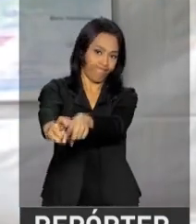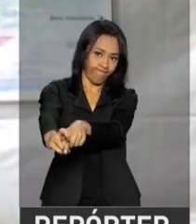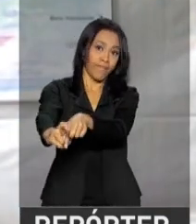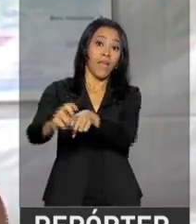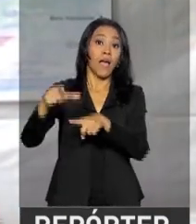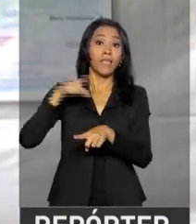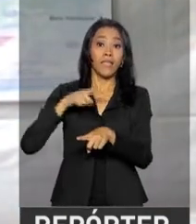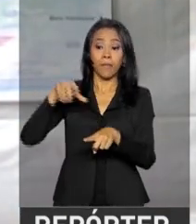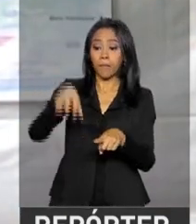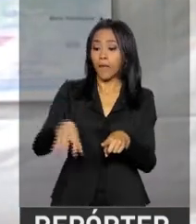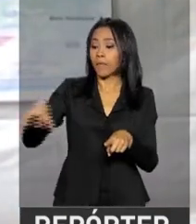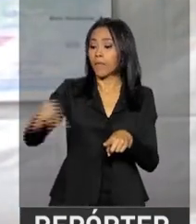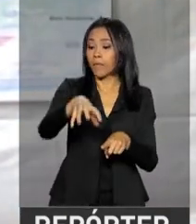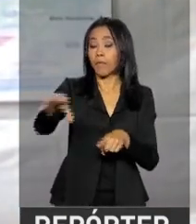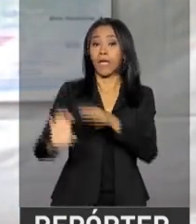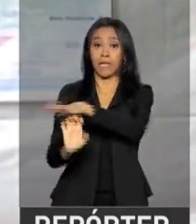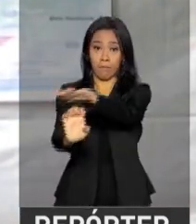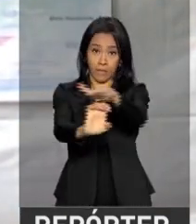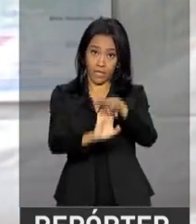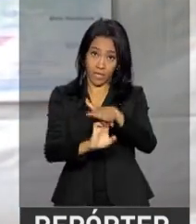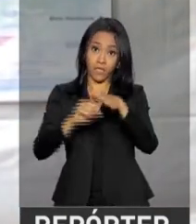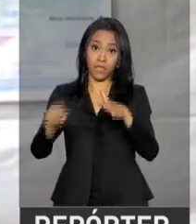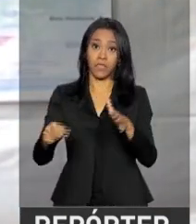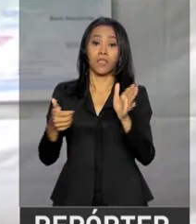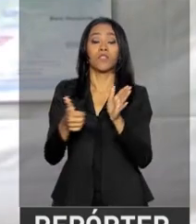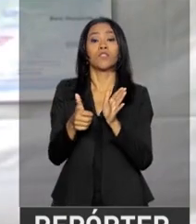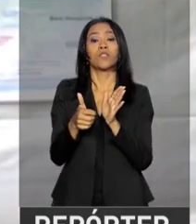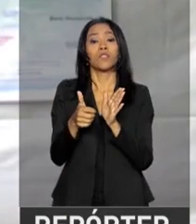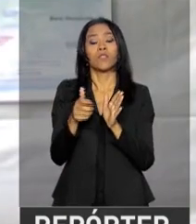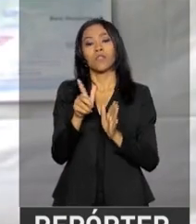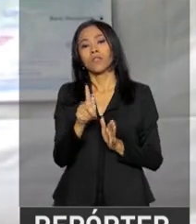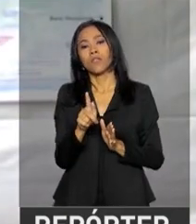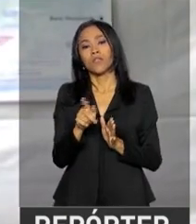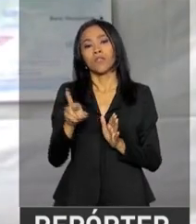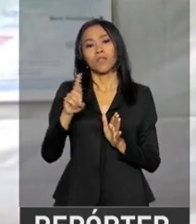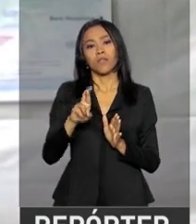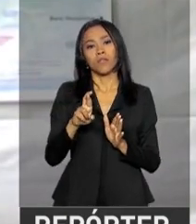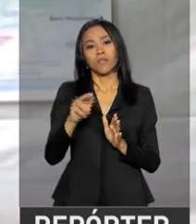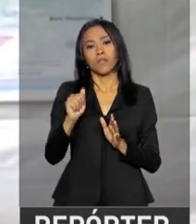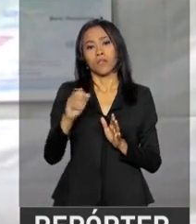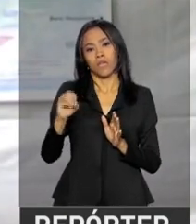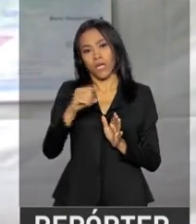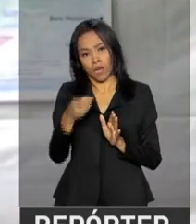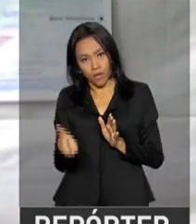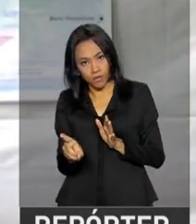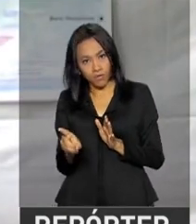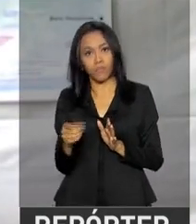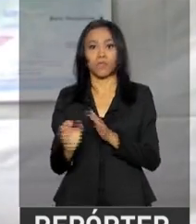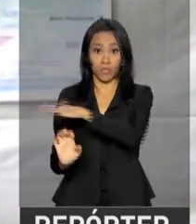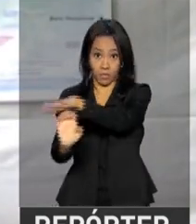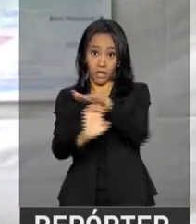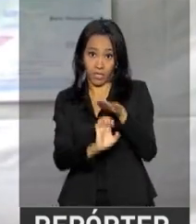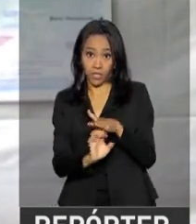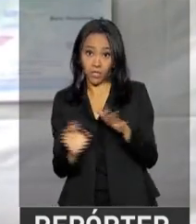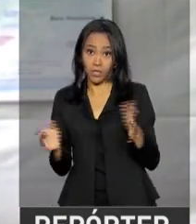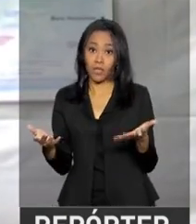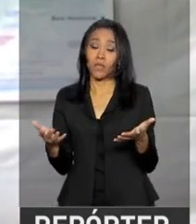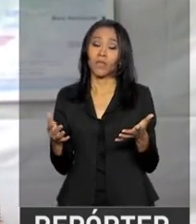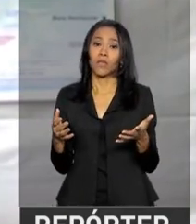empresas produtoras de grãos as tradings e e as empresas exportadoras que